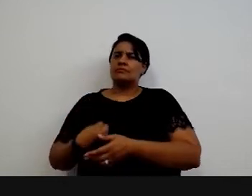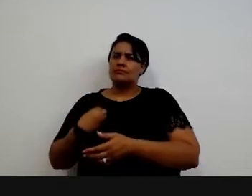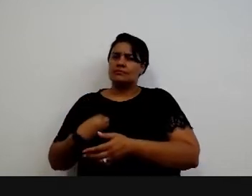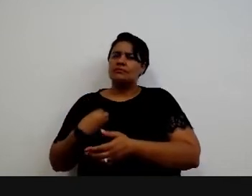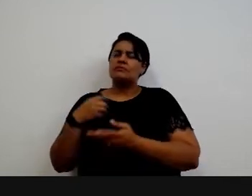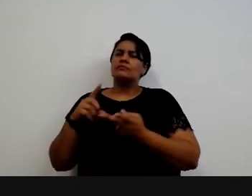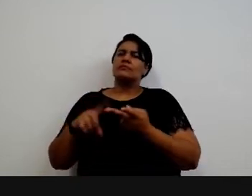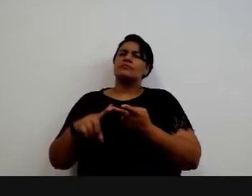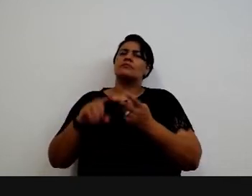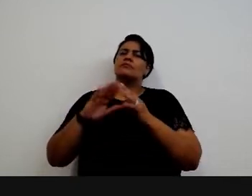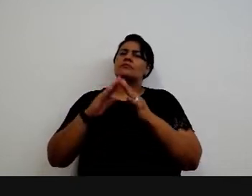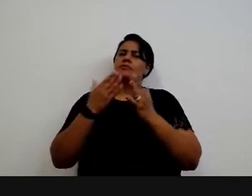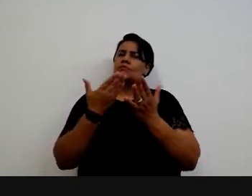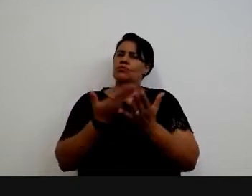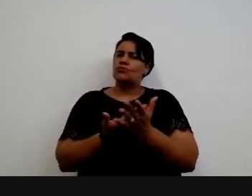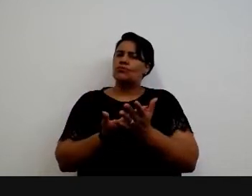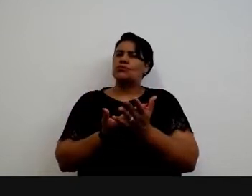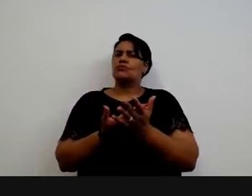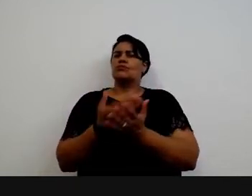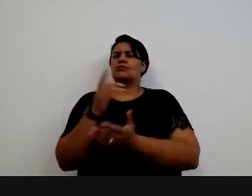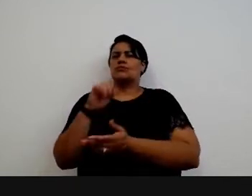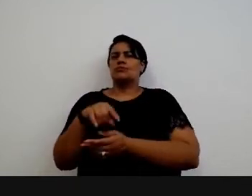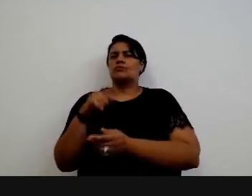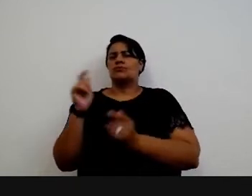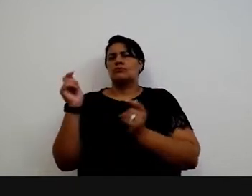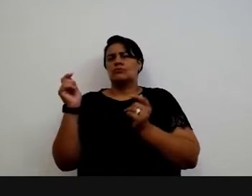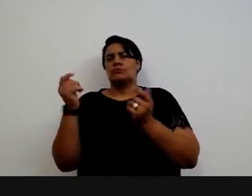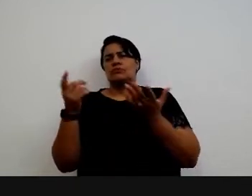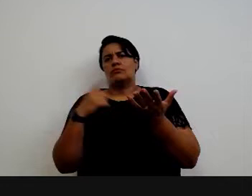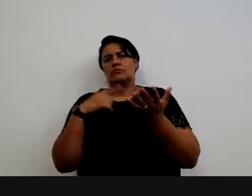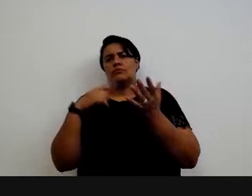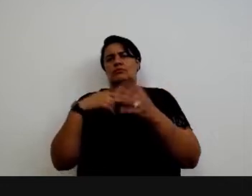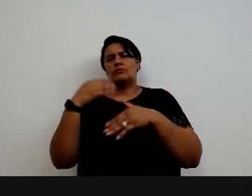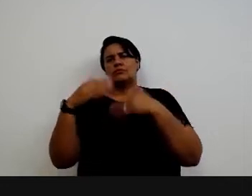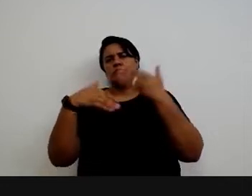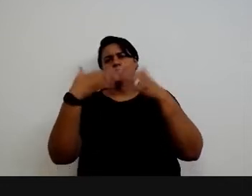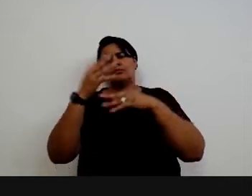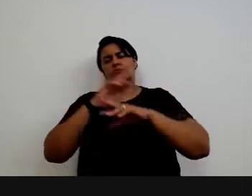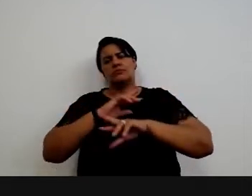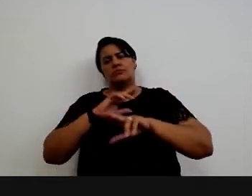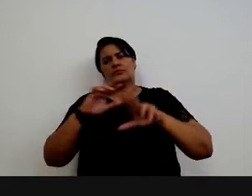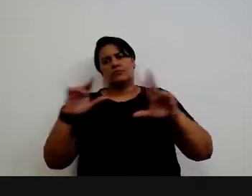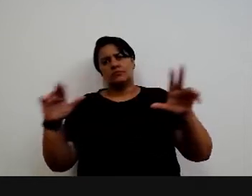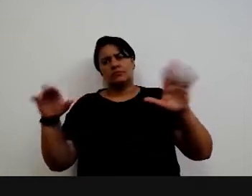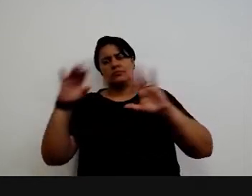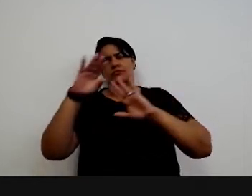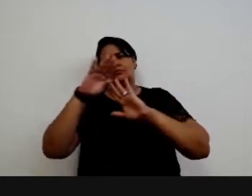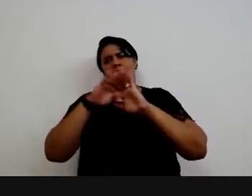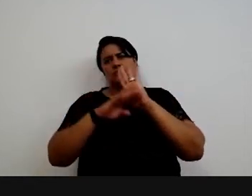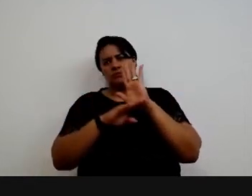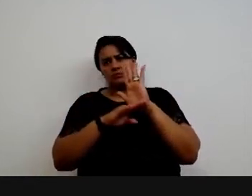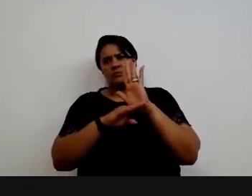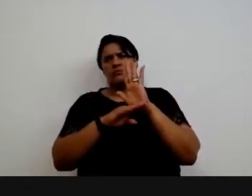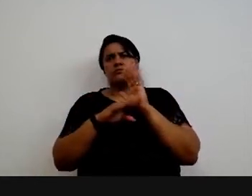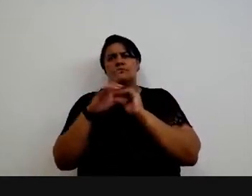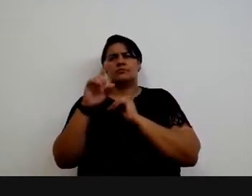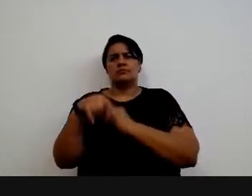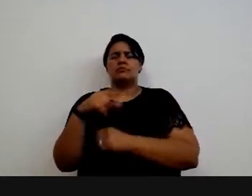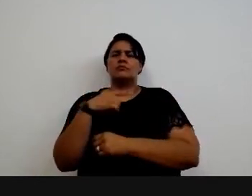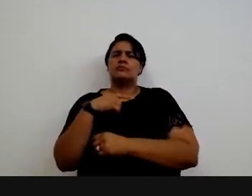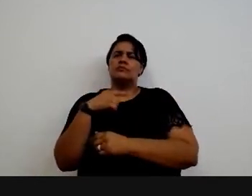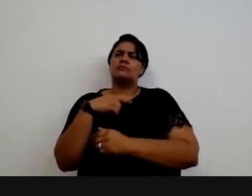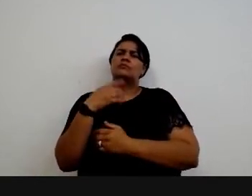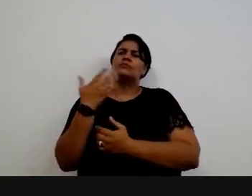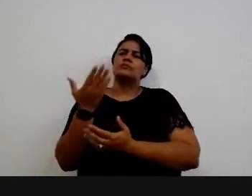sua escola, para a sua comunidade, e passa a desenvolver uma série de programas, ou se envolver com a